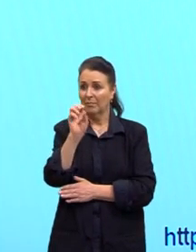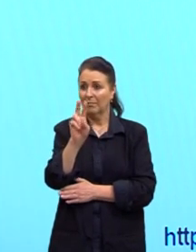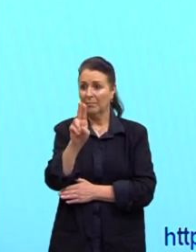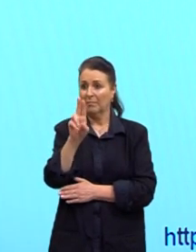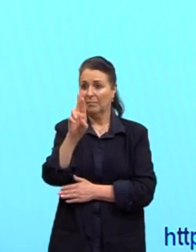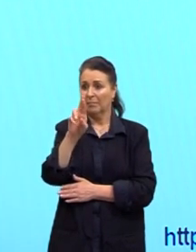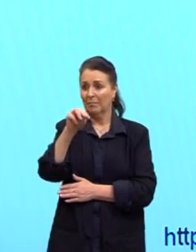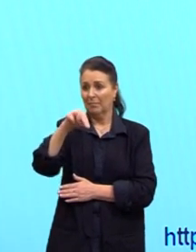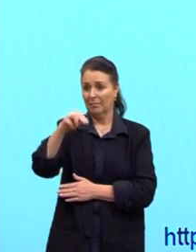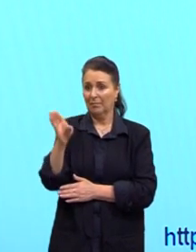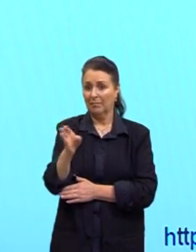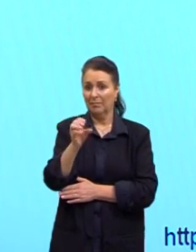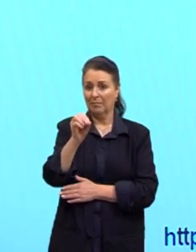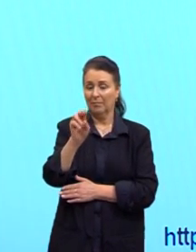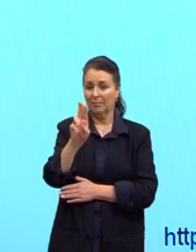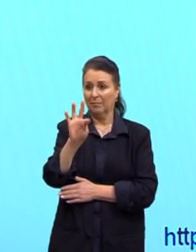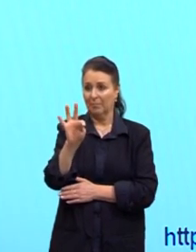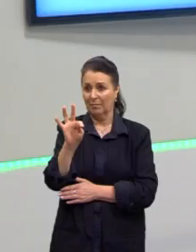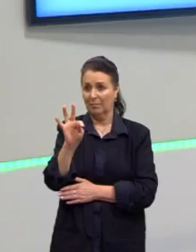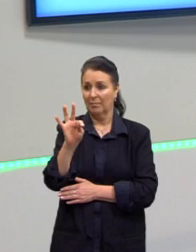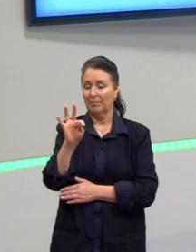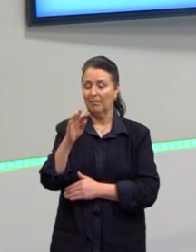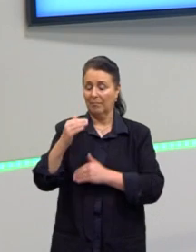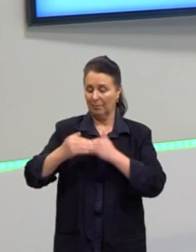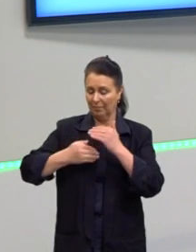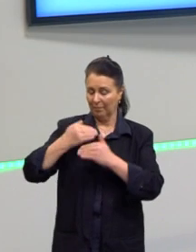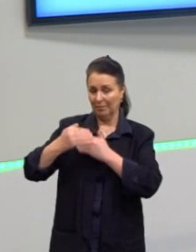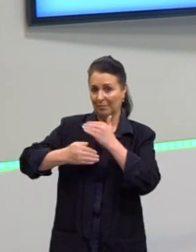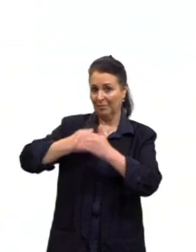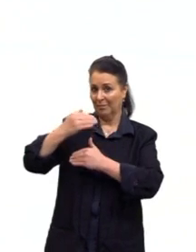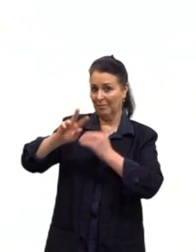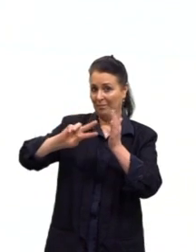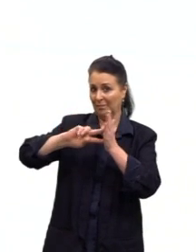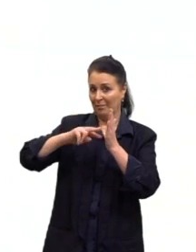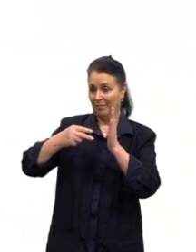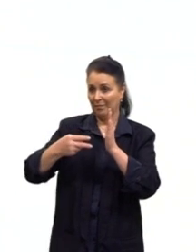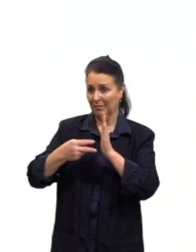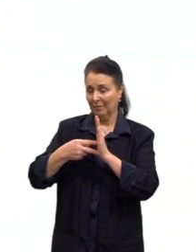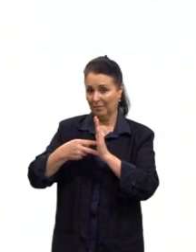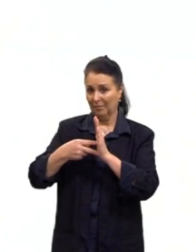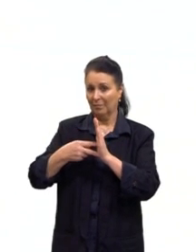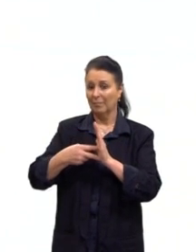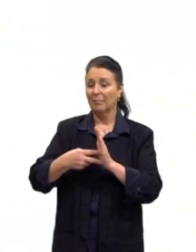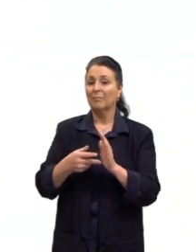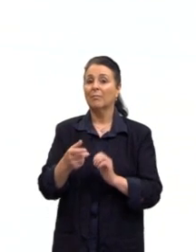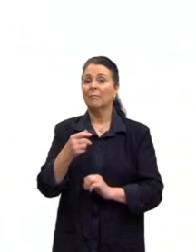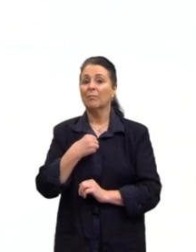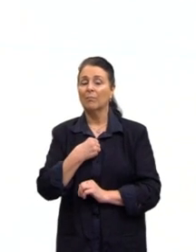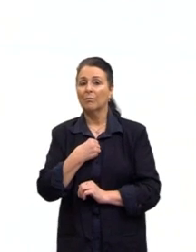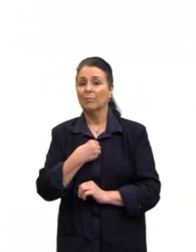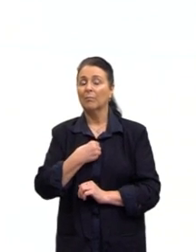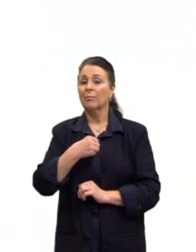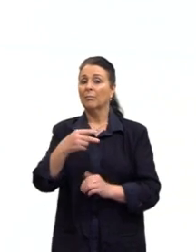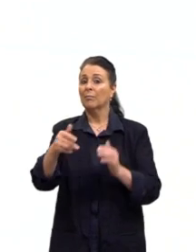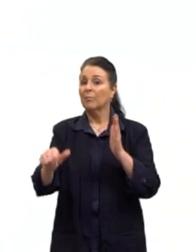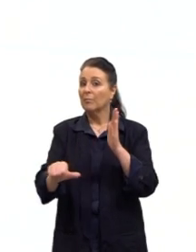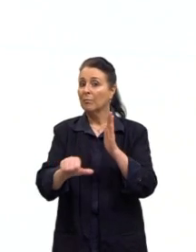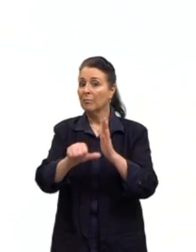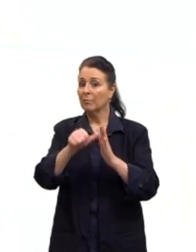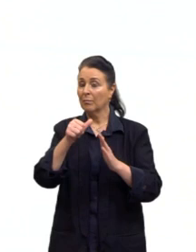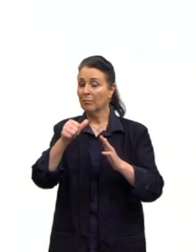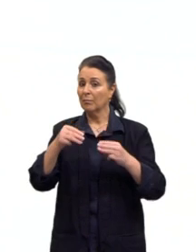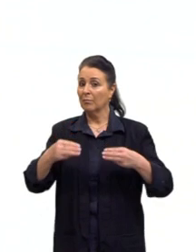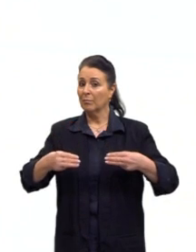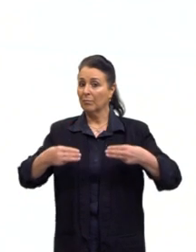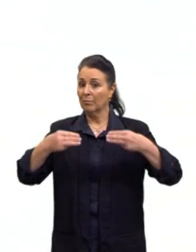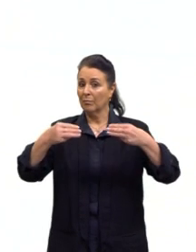desenvolver então aqui eu digo que ele estava o Boris Johnson estava satisfeito com a forma